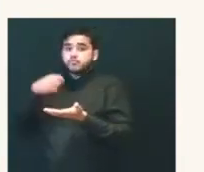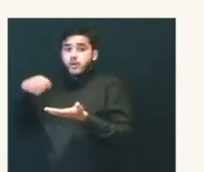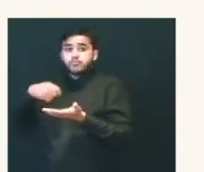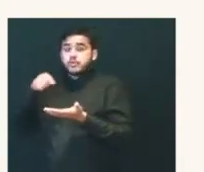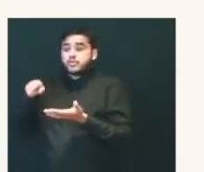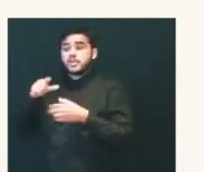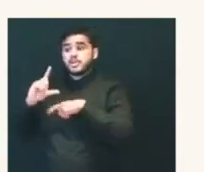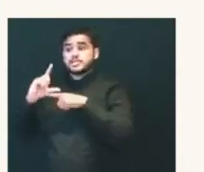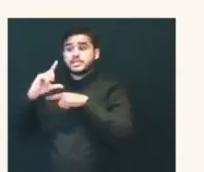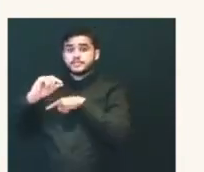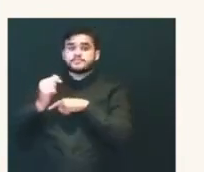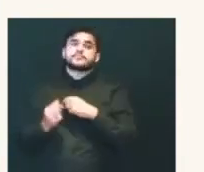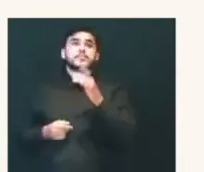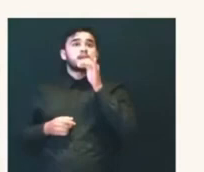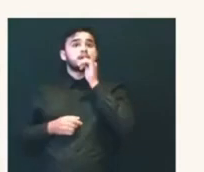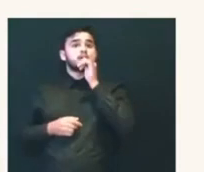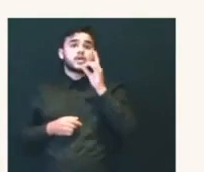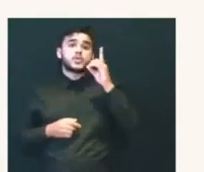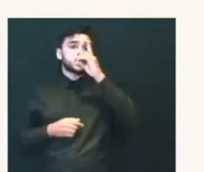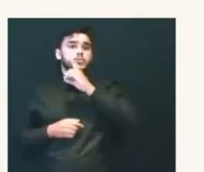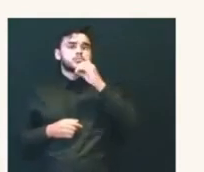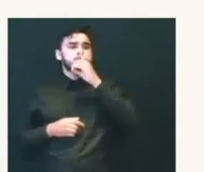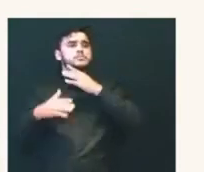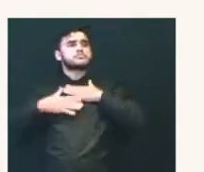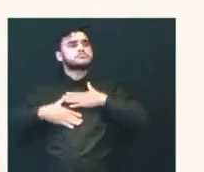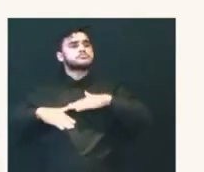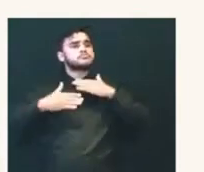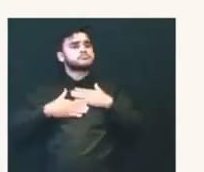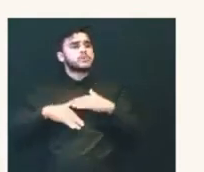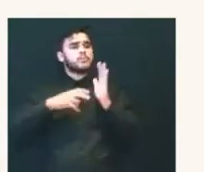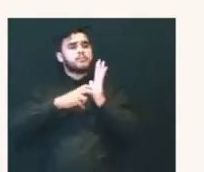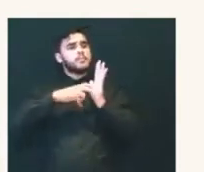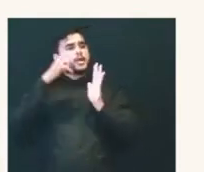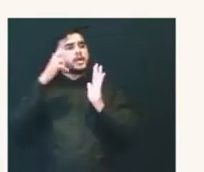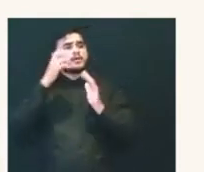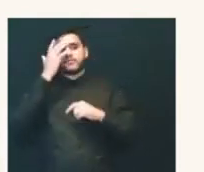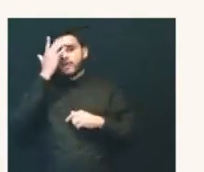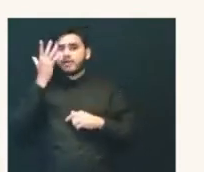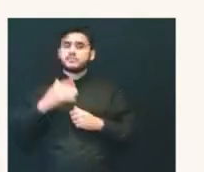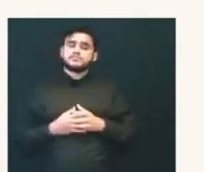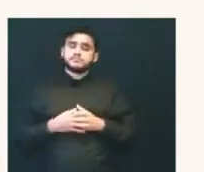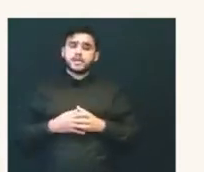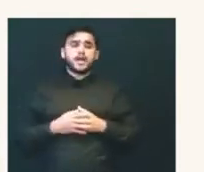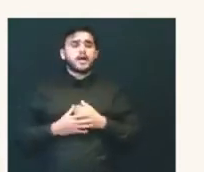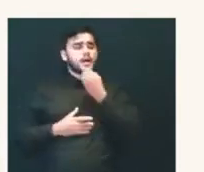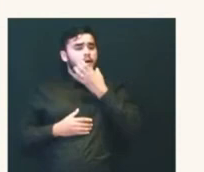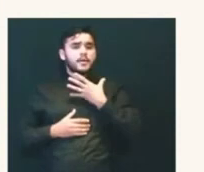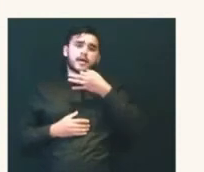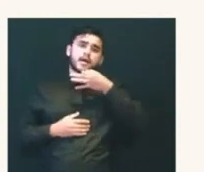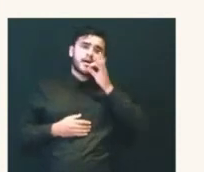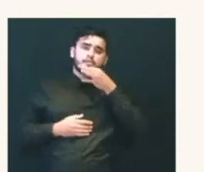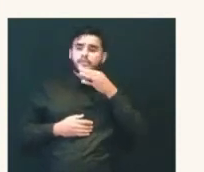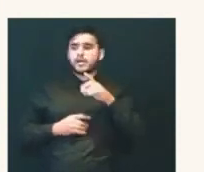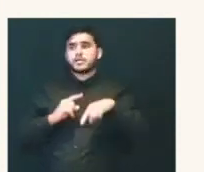mesma forma, por exemplo, um domingo é um dia mais tranquilo, né? Então, no domingo, eu posso fazer um café da manhã diferente. Enquanto que nos outros dias da semana eu vou variando